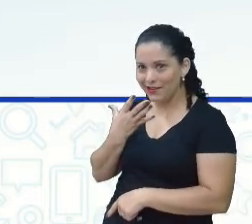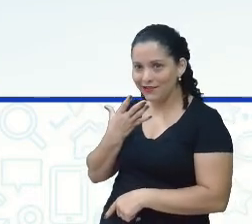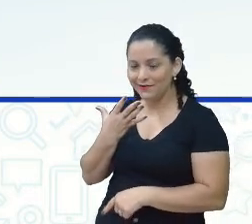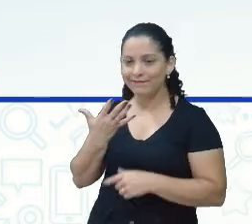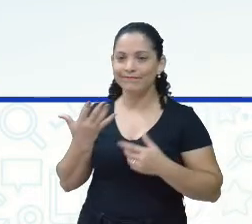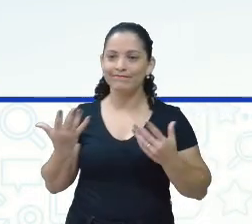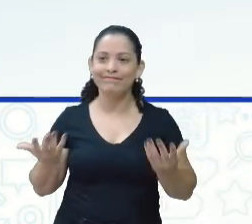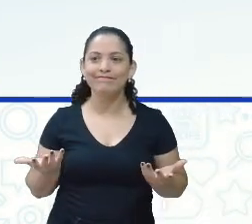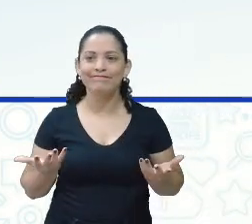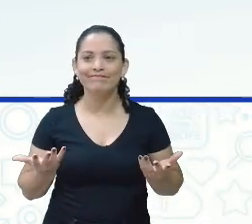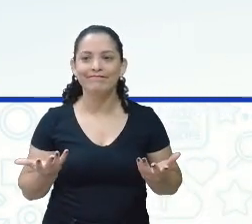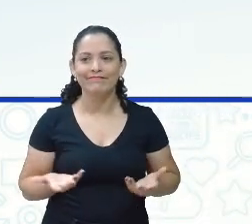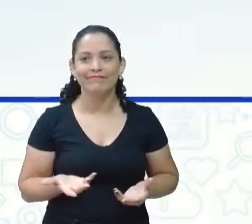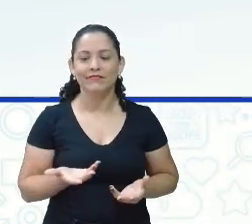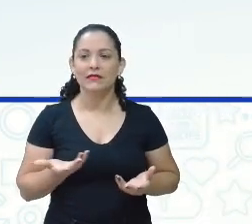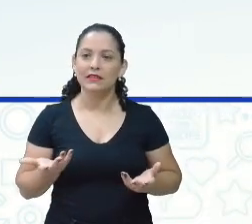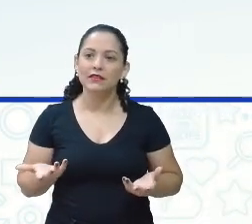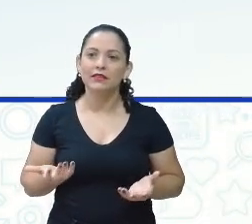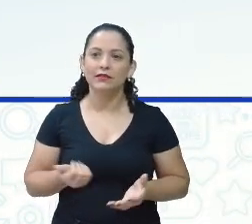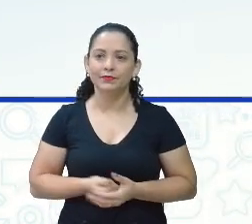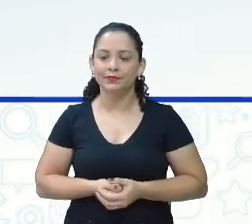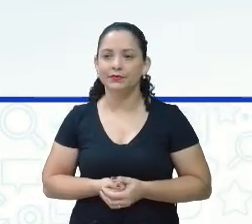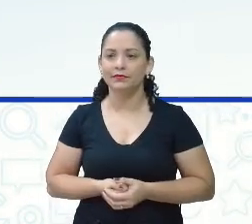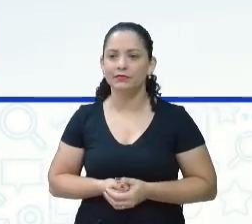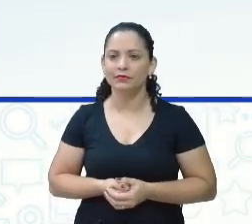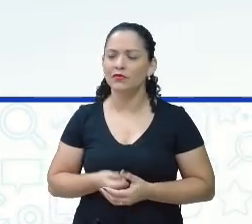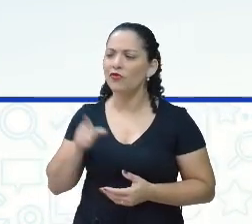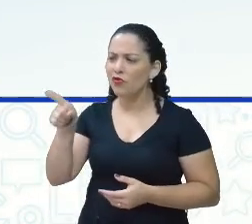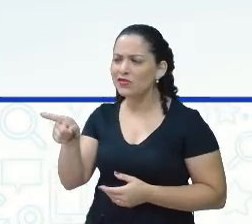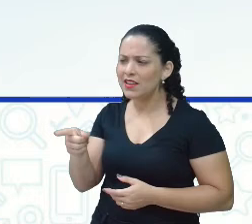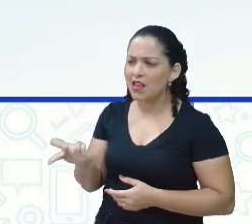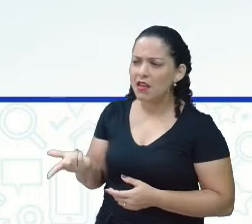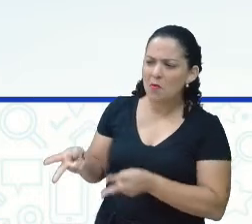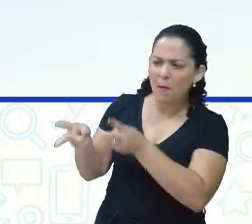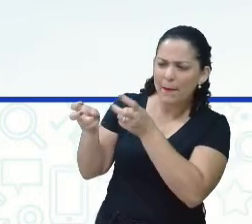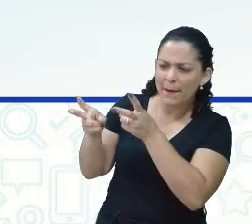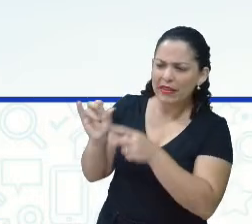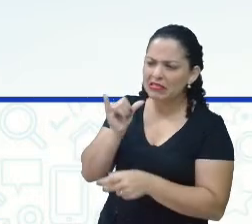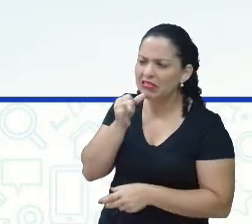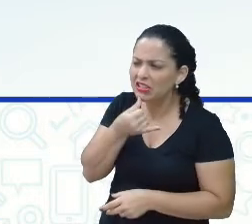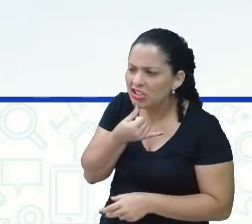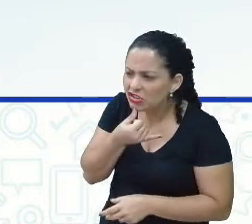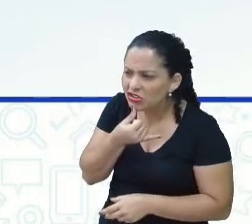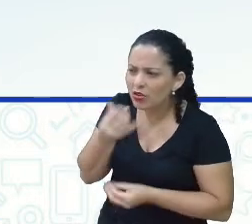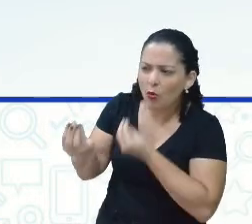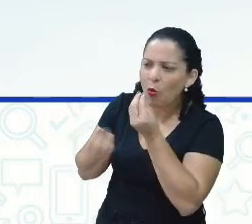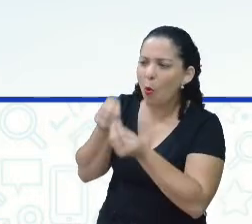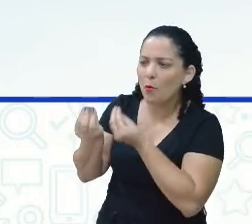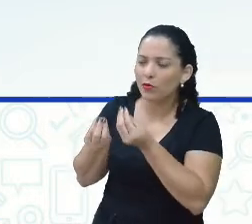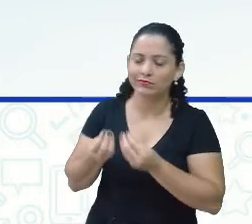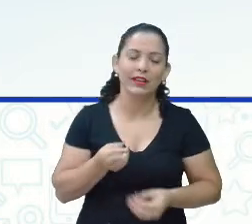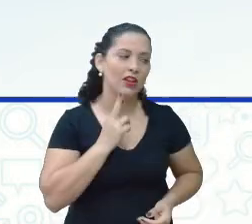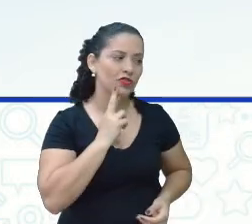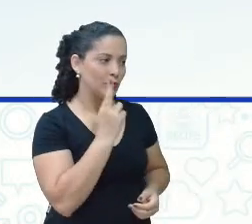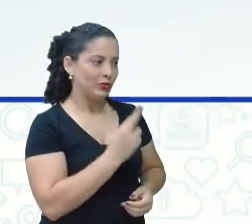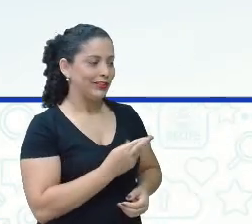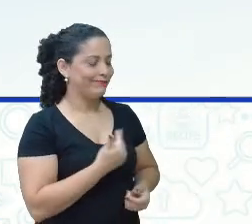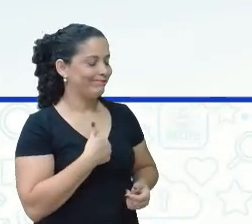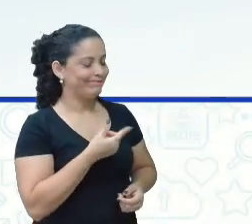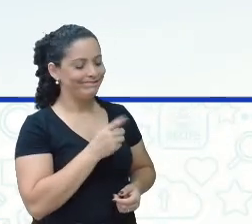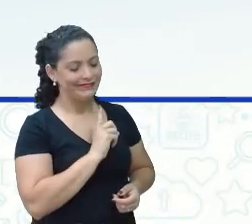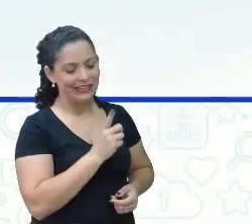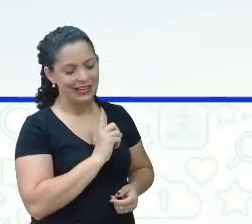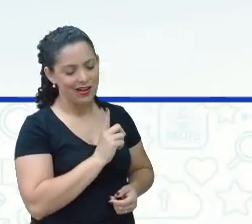am. You look sad. Are you really okay? Você parece triste. Você realmente está bem? E aí alguém vai dizer assim, no, I am